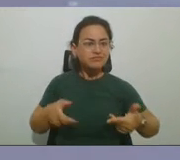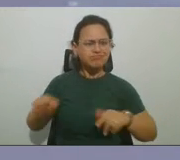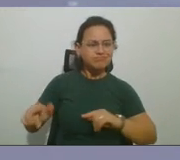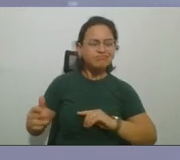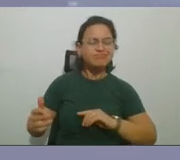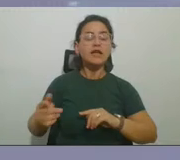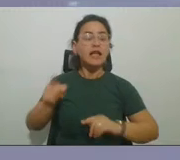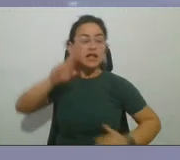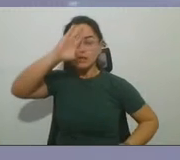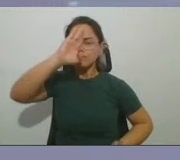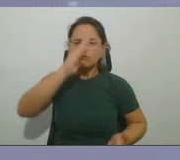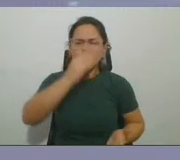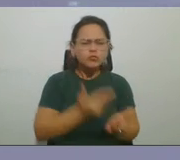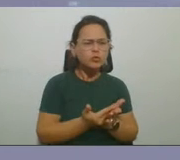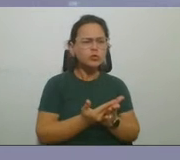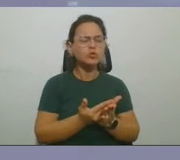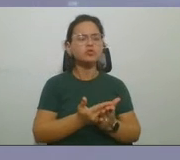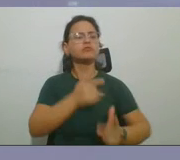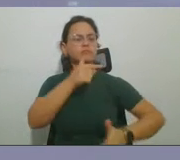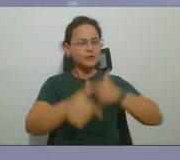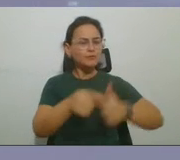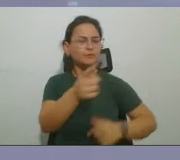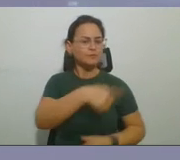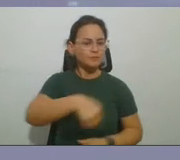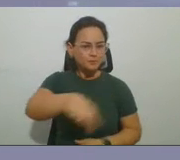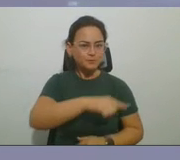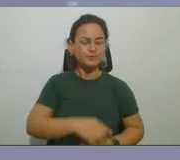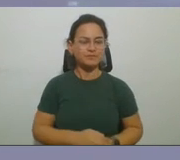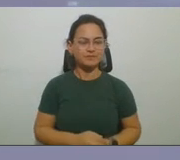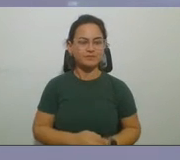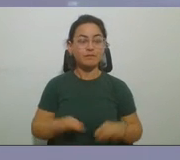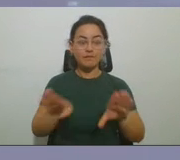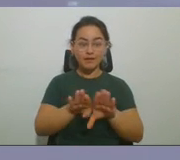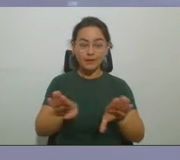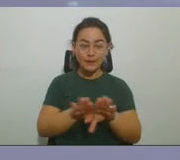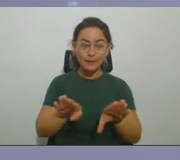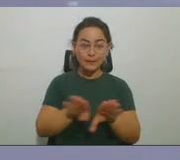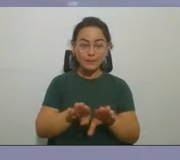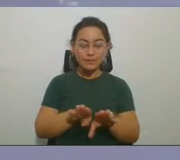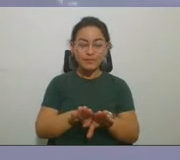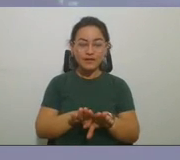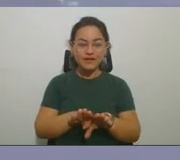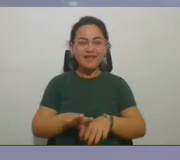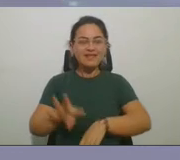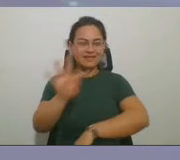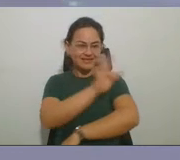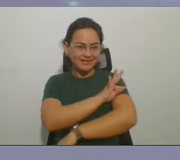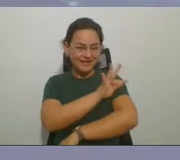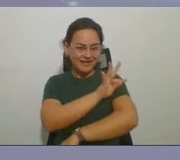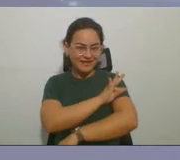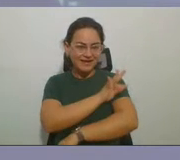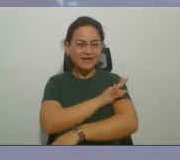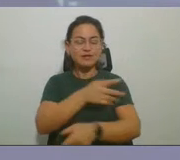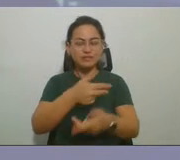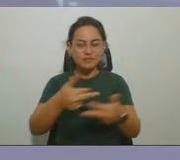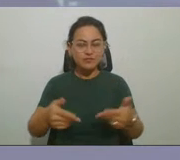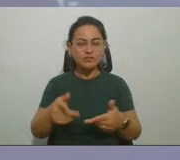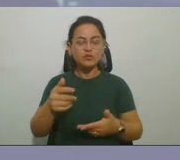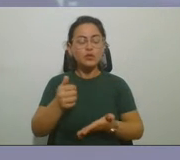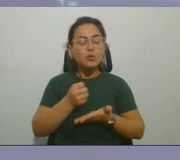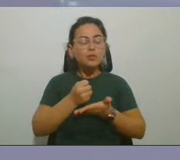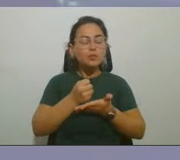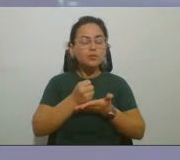nosso trabalho incondicionalmente. Aos dirigentes e técnicos da Fundação de Amparo à Pesquisa de Santa